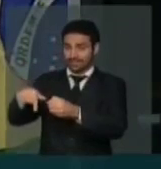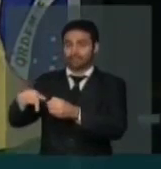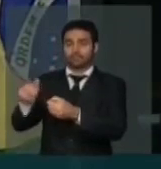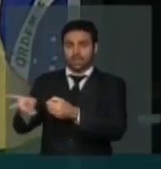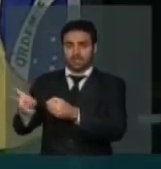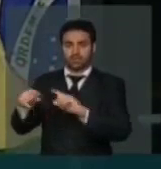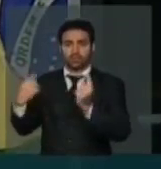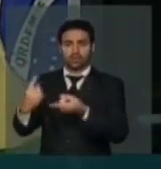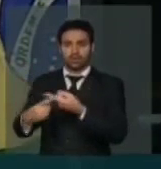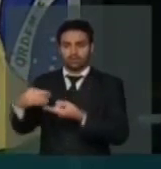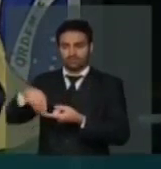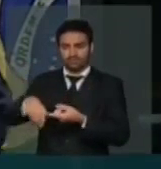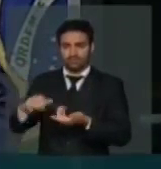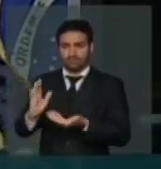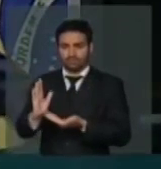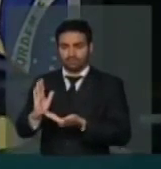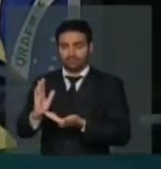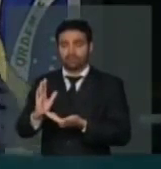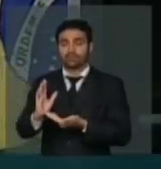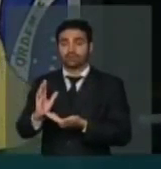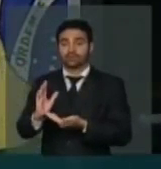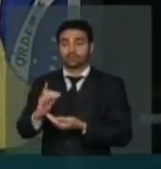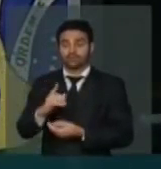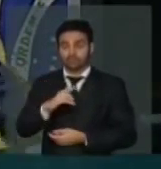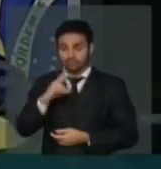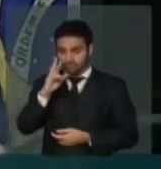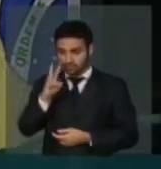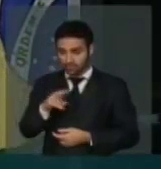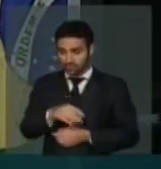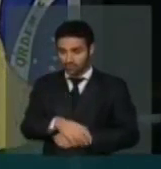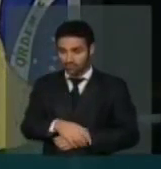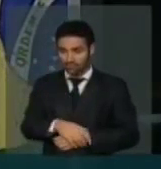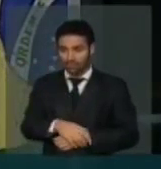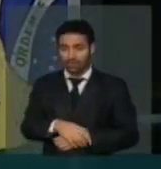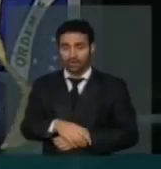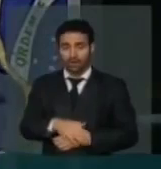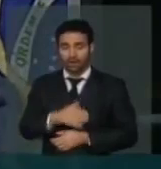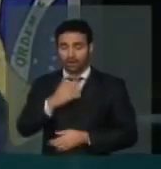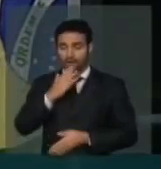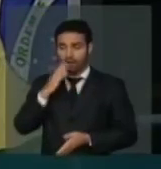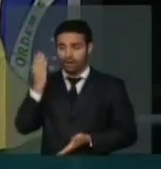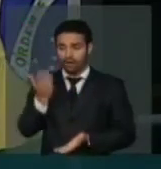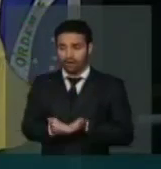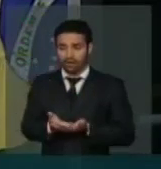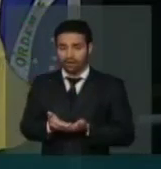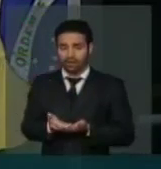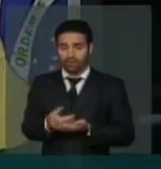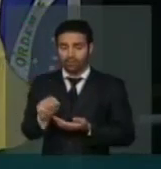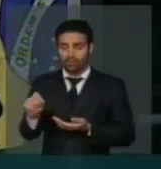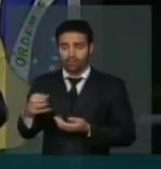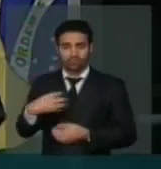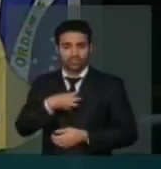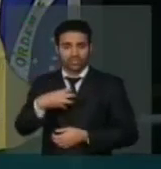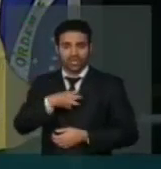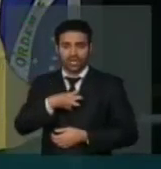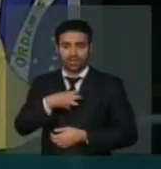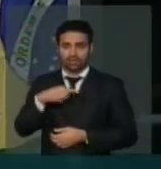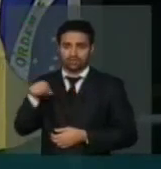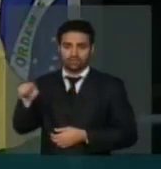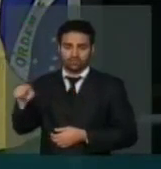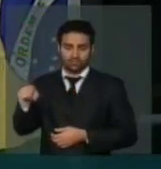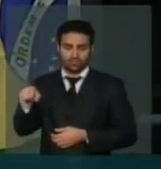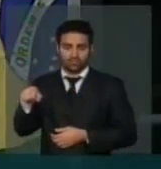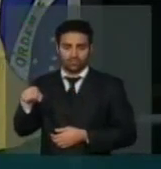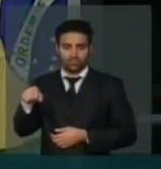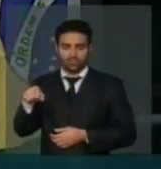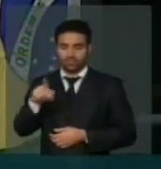Deputados, uma total devastação sobre o modus operandi de